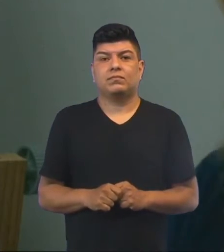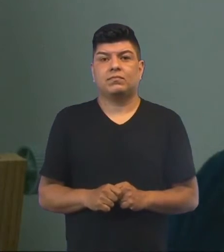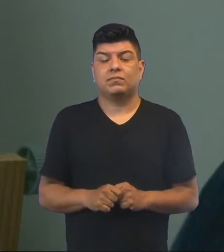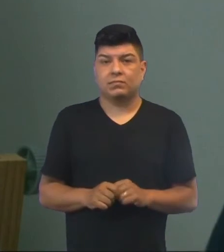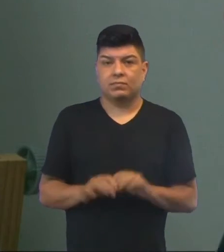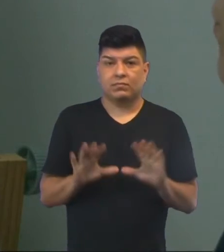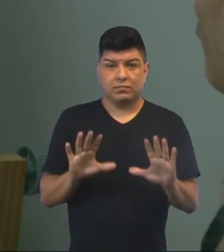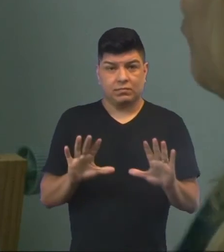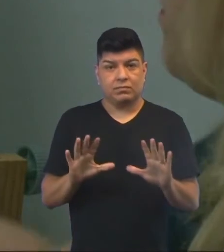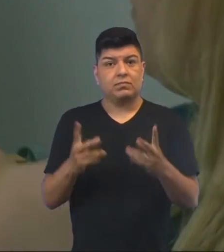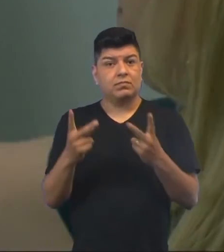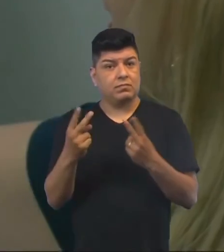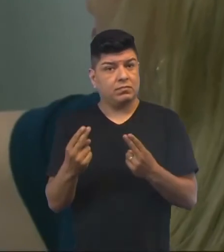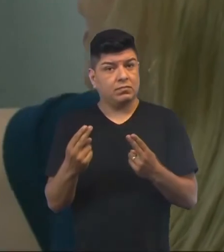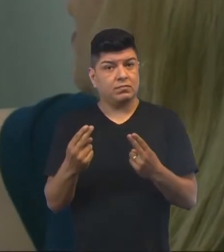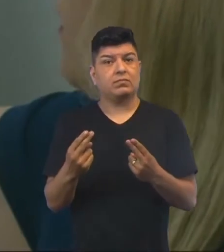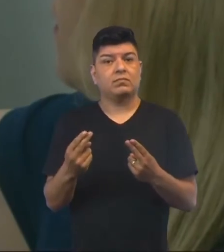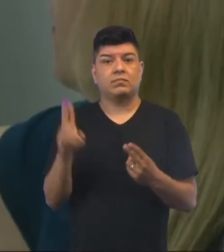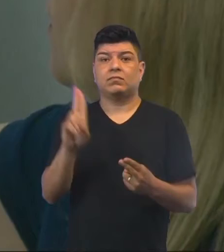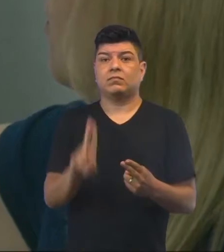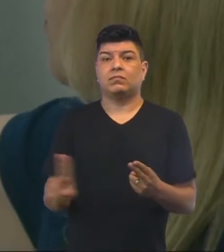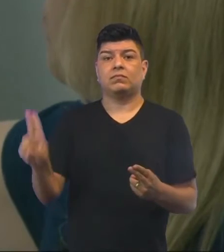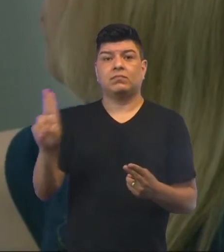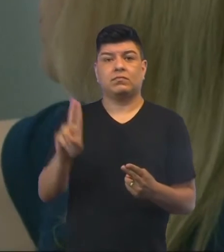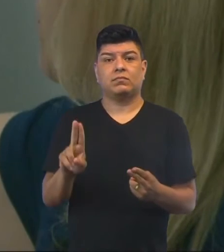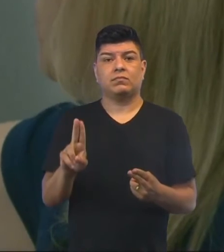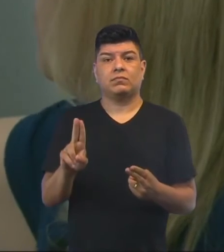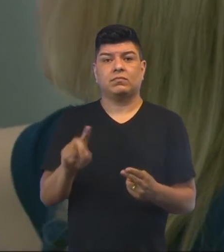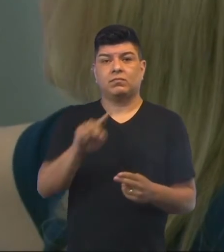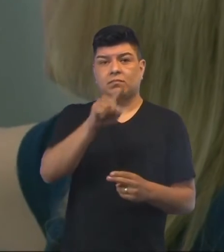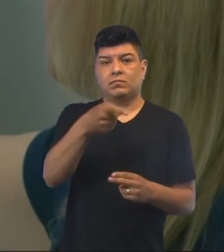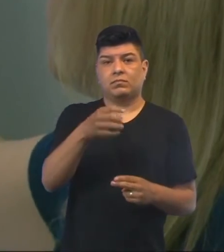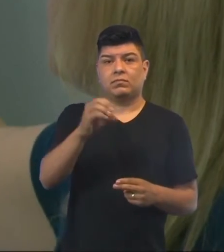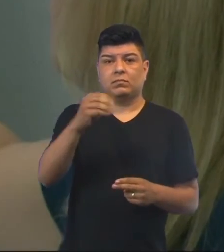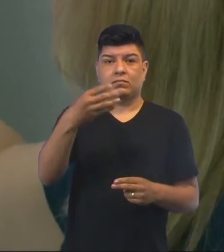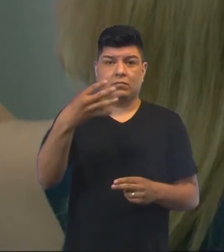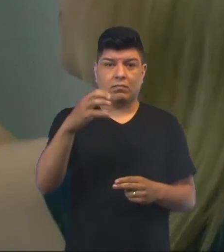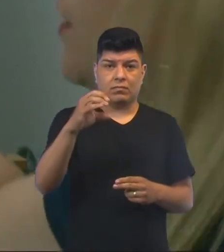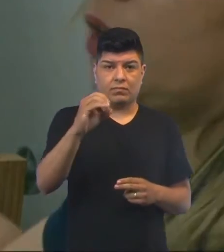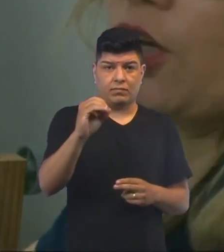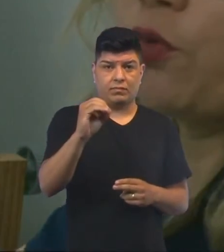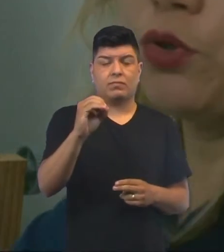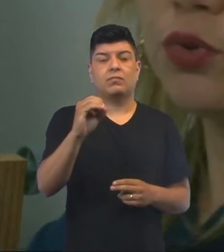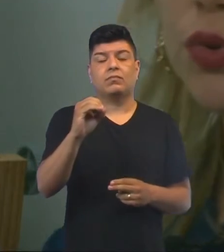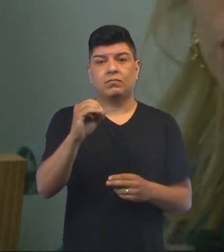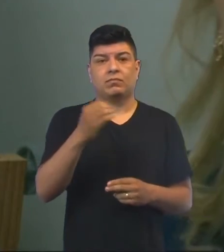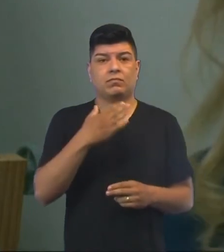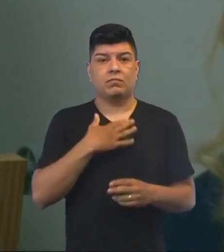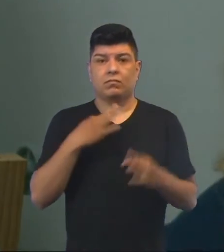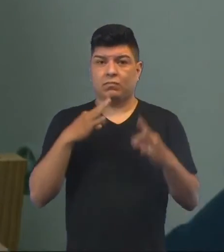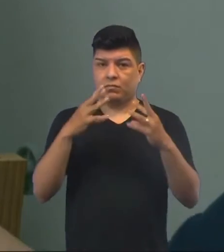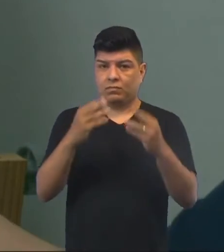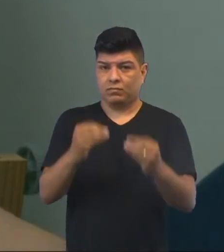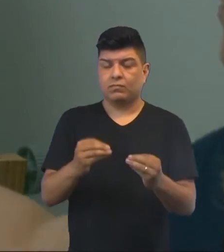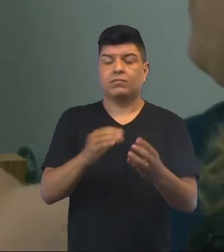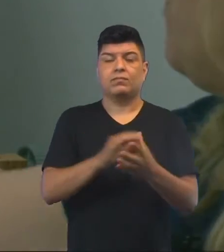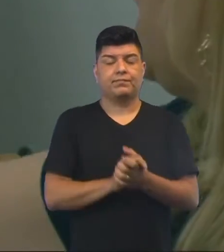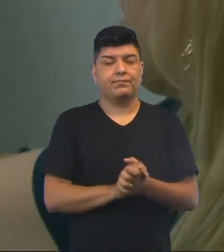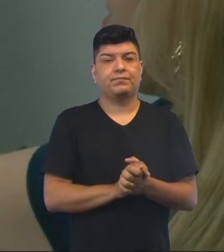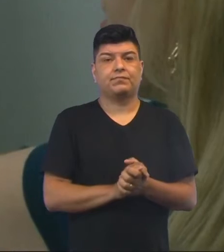bom então da mesma forma vou pegar 1040 que é o meu